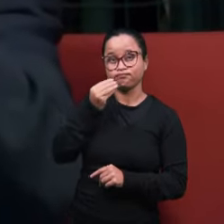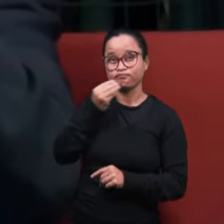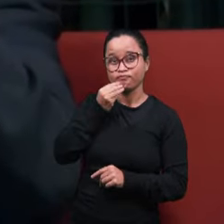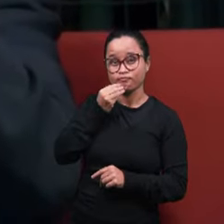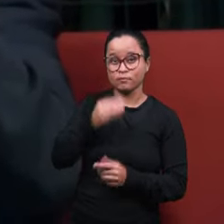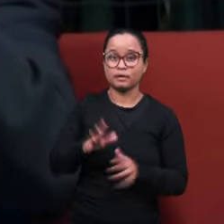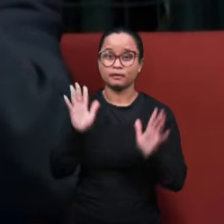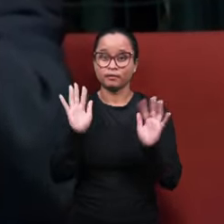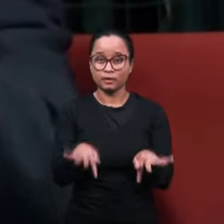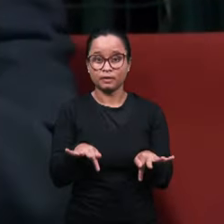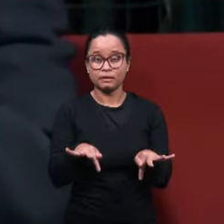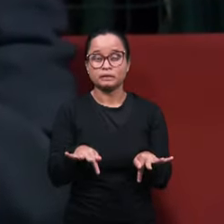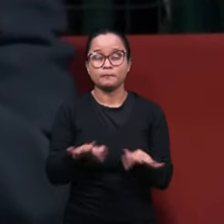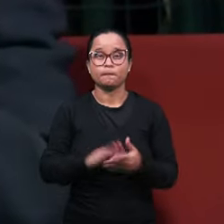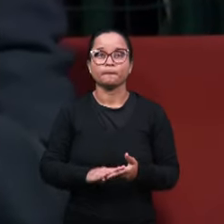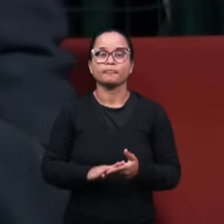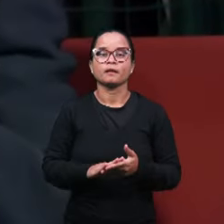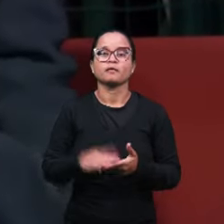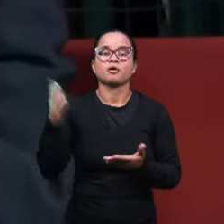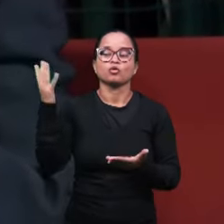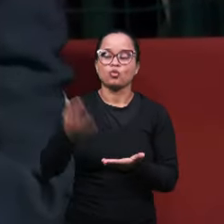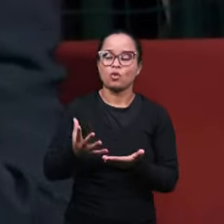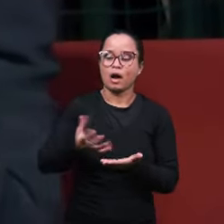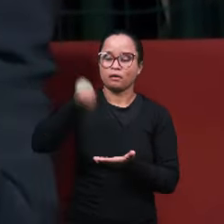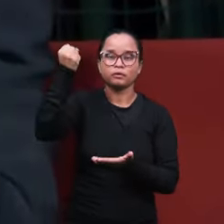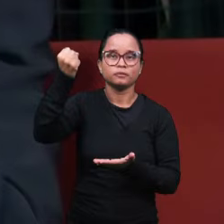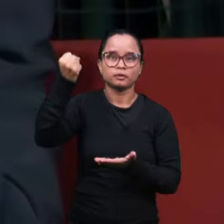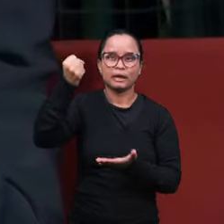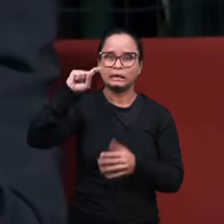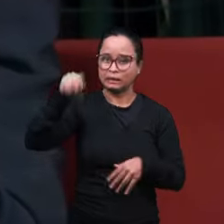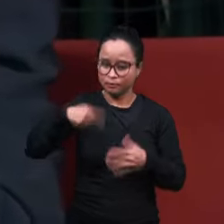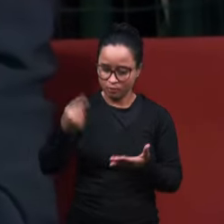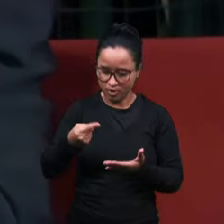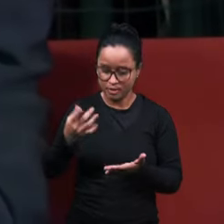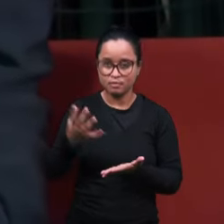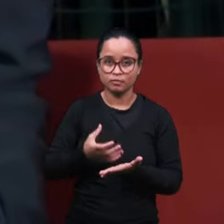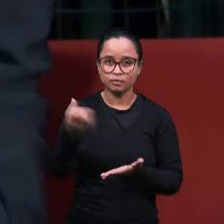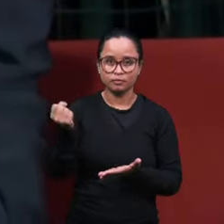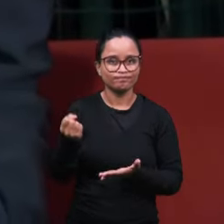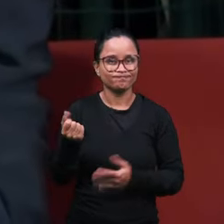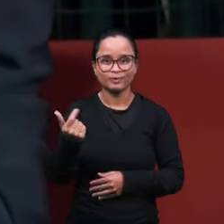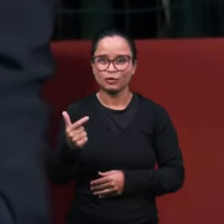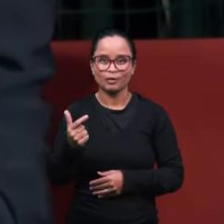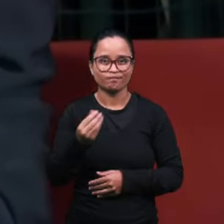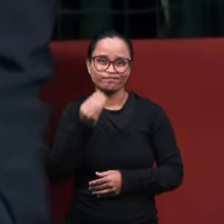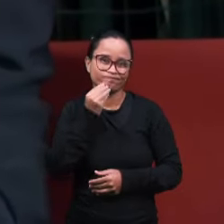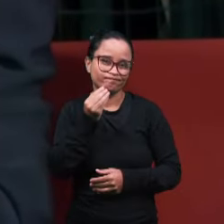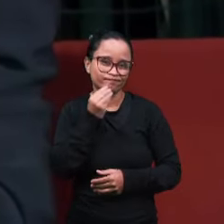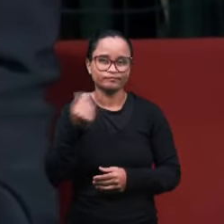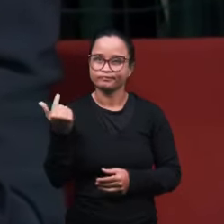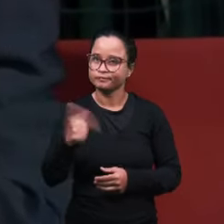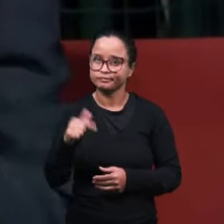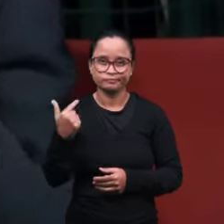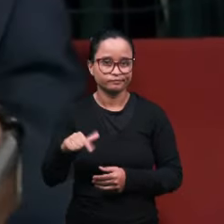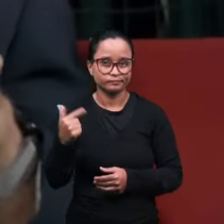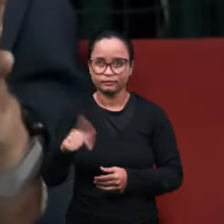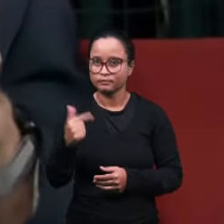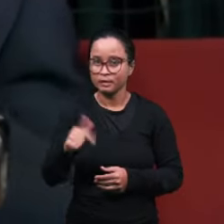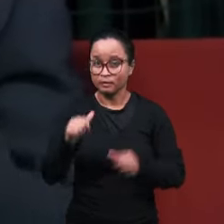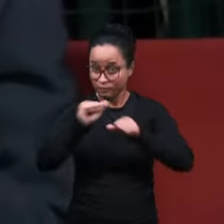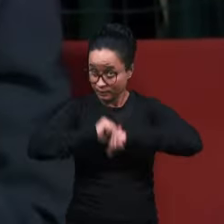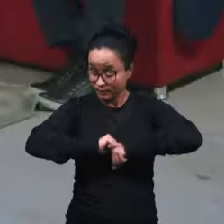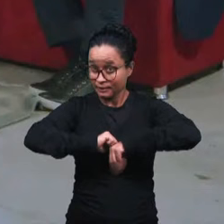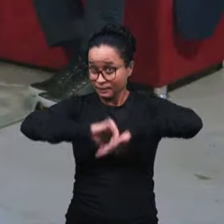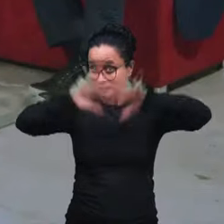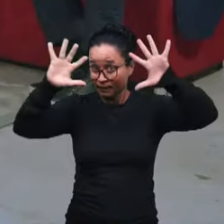termina no arrebatamento. Depois do arrebatamento, não haverá outra oportunidade. E isso está muito bem claro na